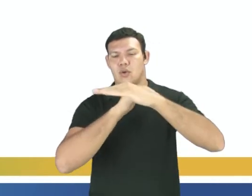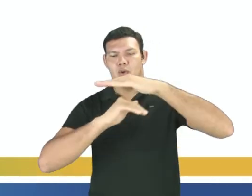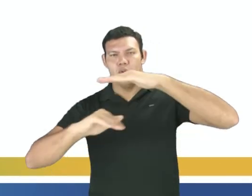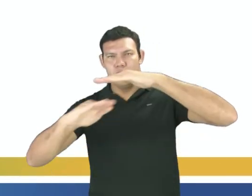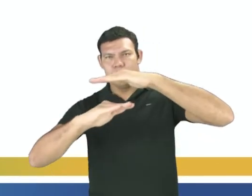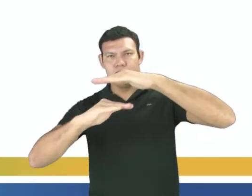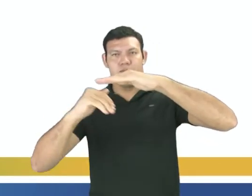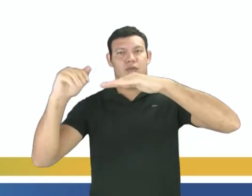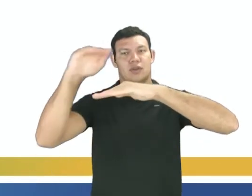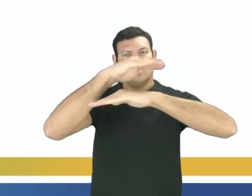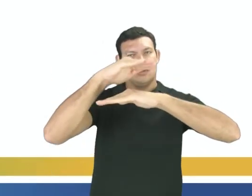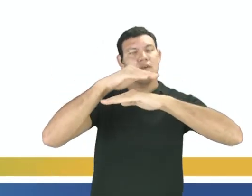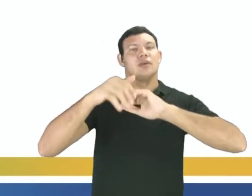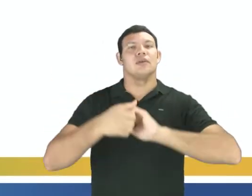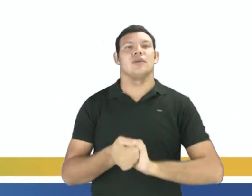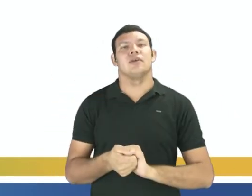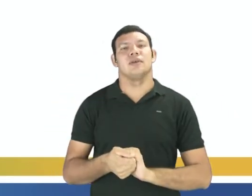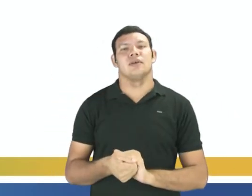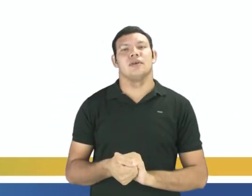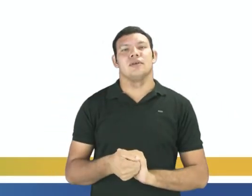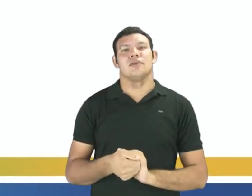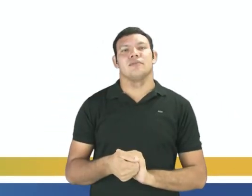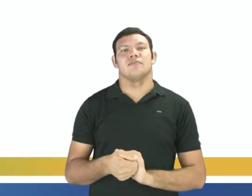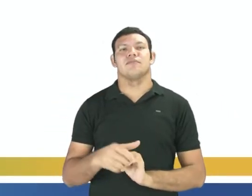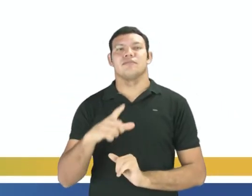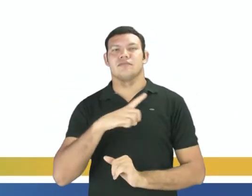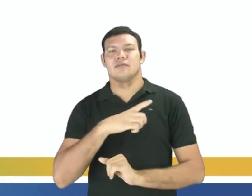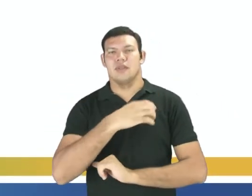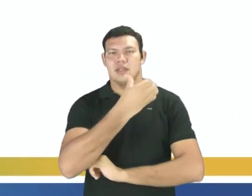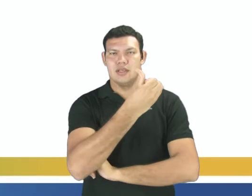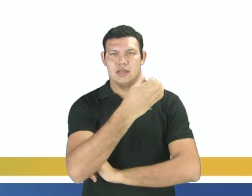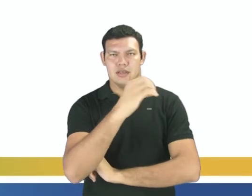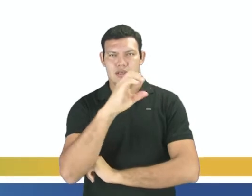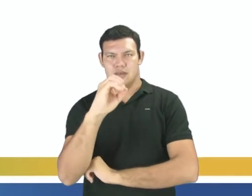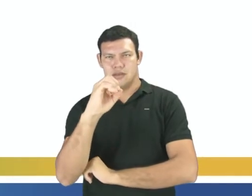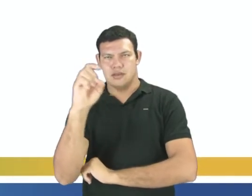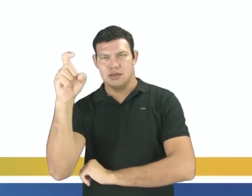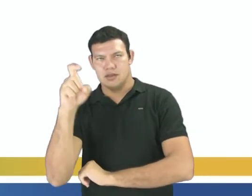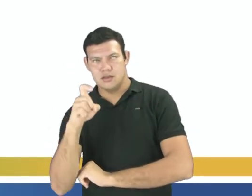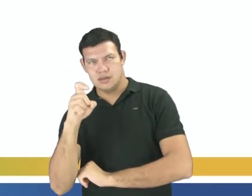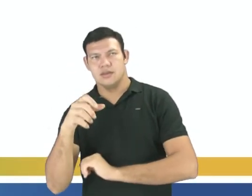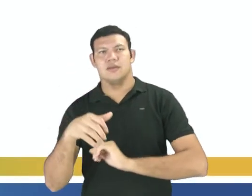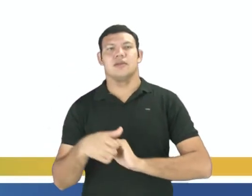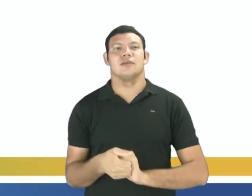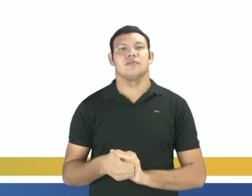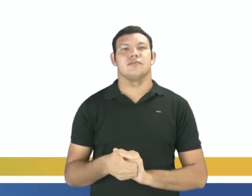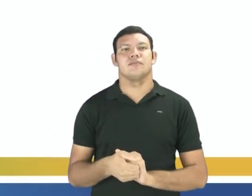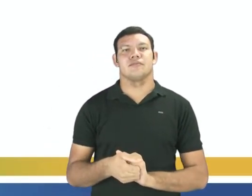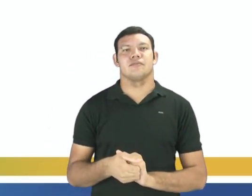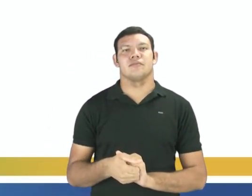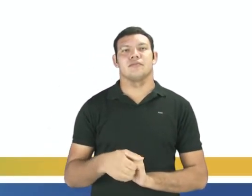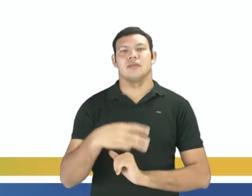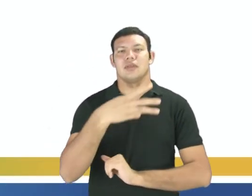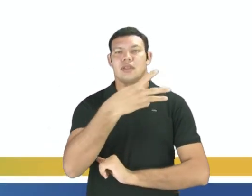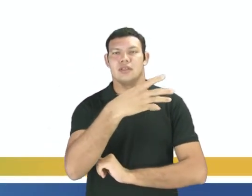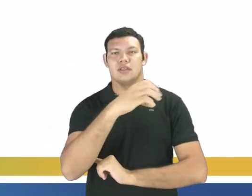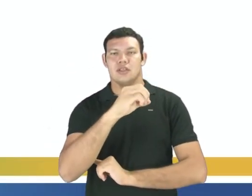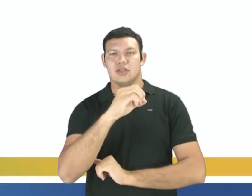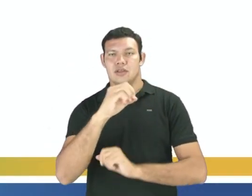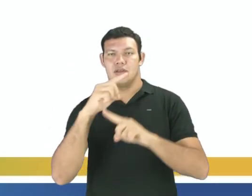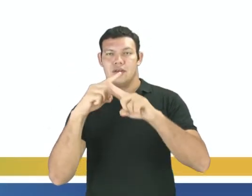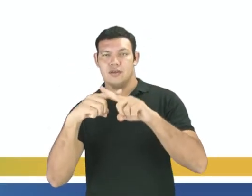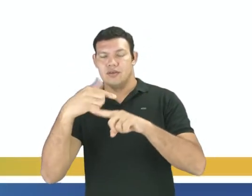pelo de cima. Ficando como isso? Nós vamos ter 600 vezes x, 600x, e 30 vezes